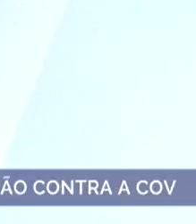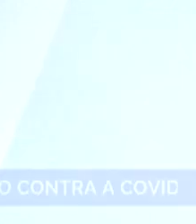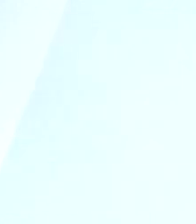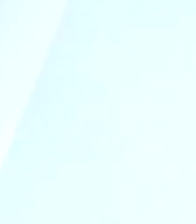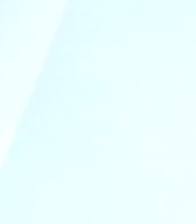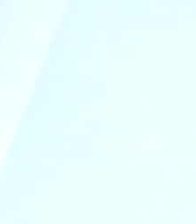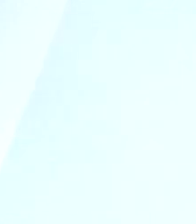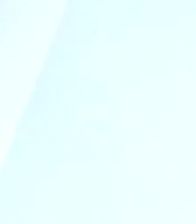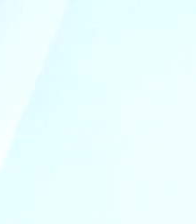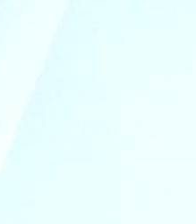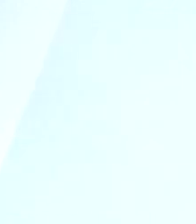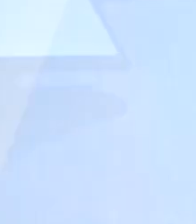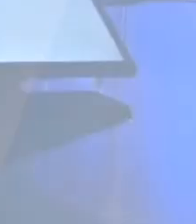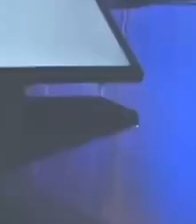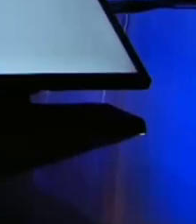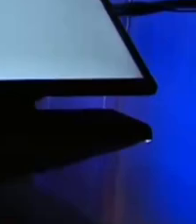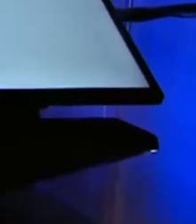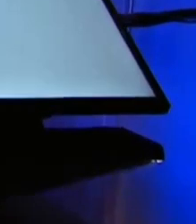Música